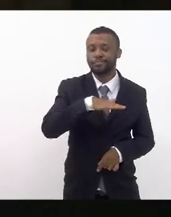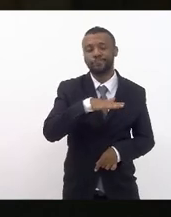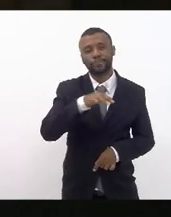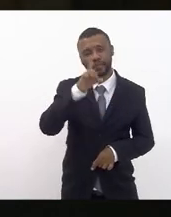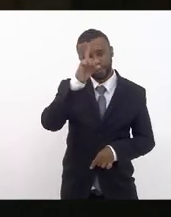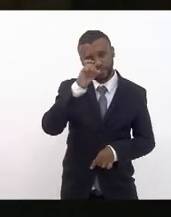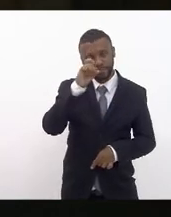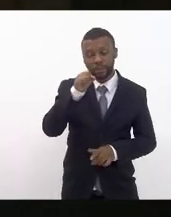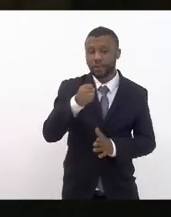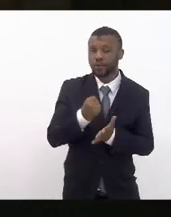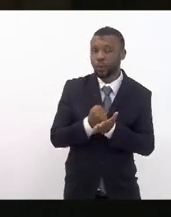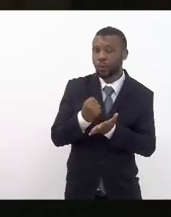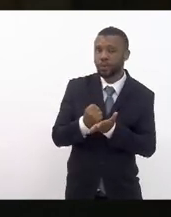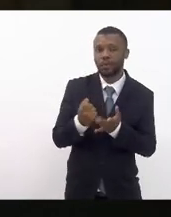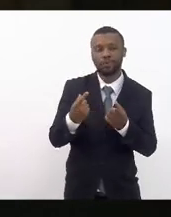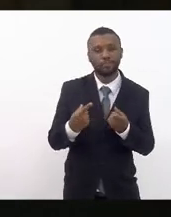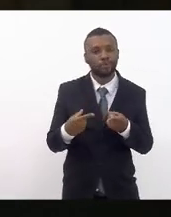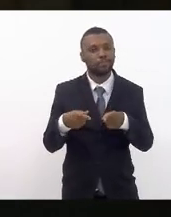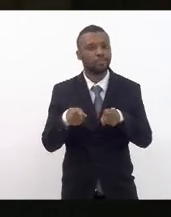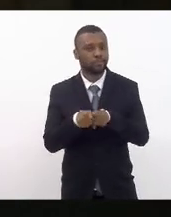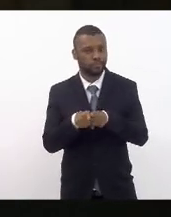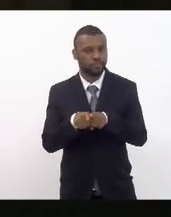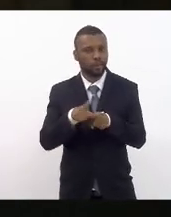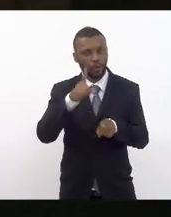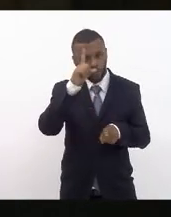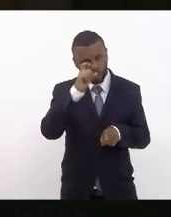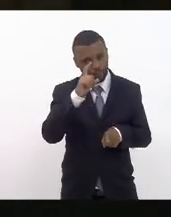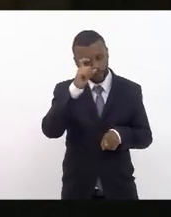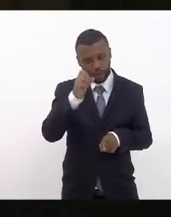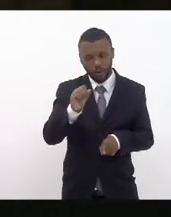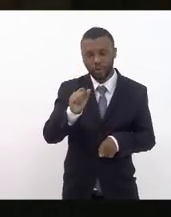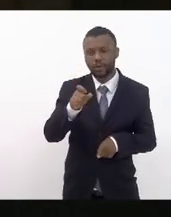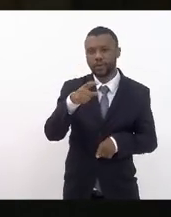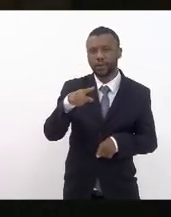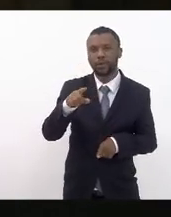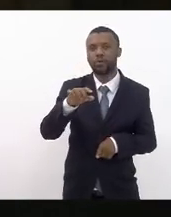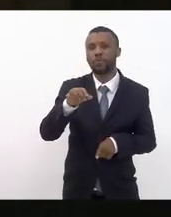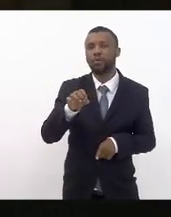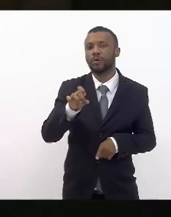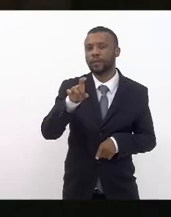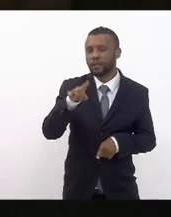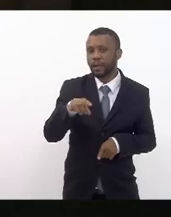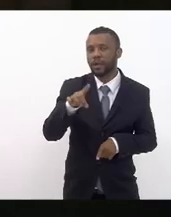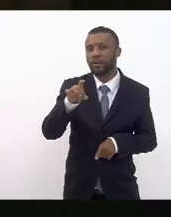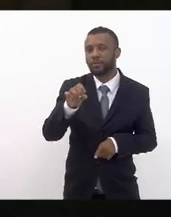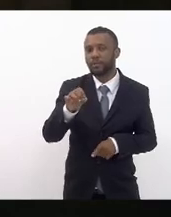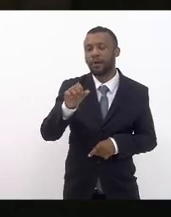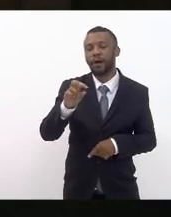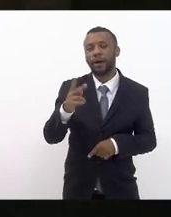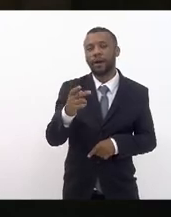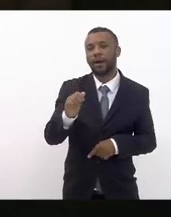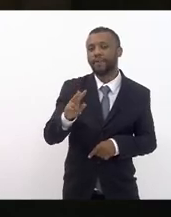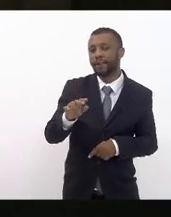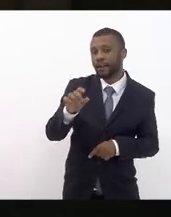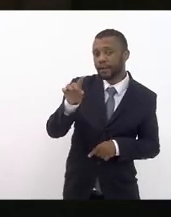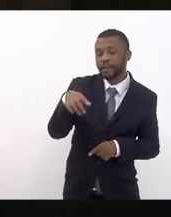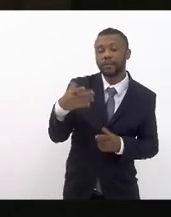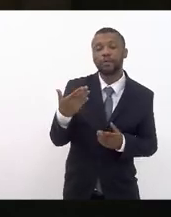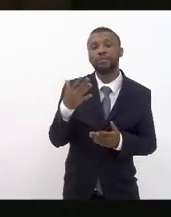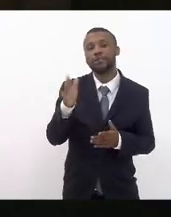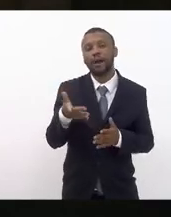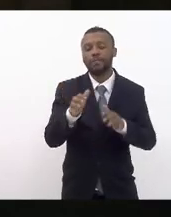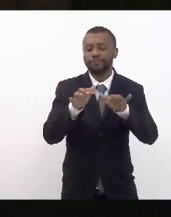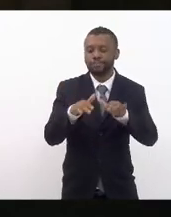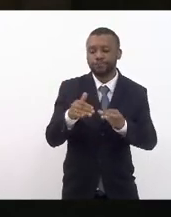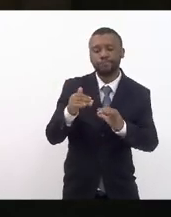deste convênio com o Hospital São José do Avaí. E então já fiz esse encaminhamento de solicitação